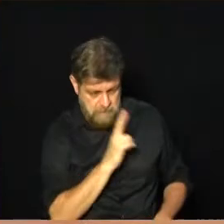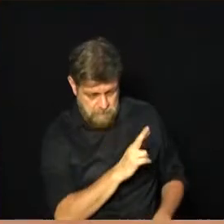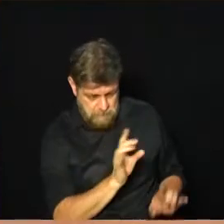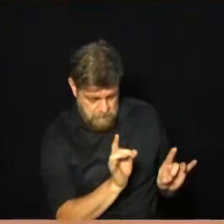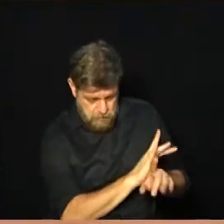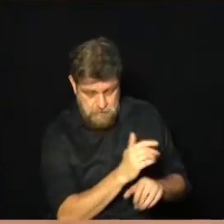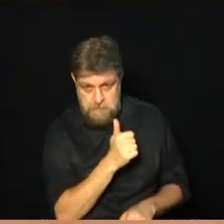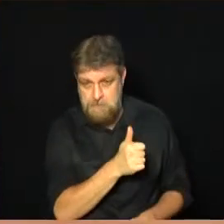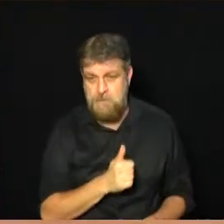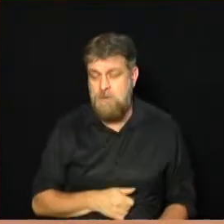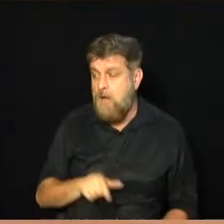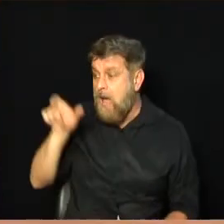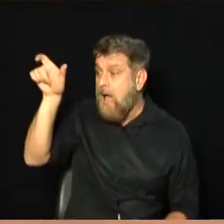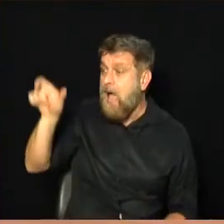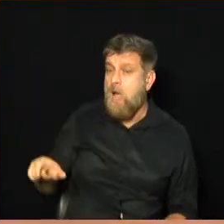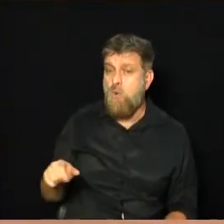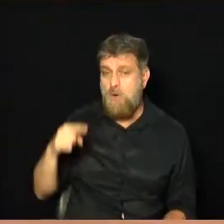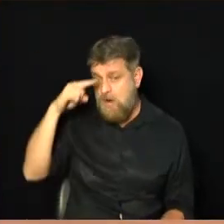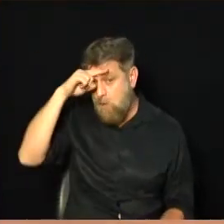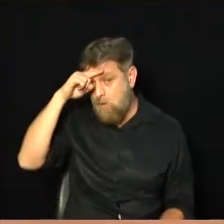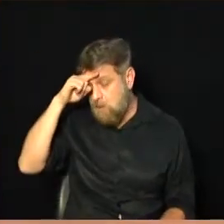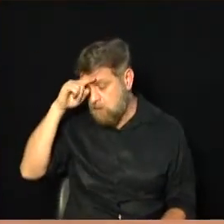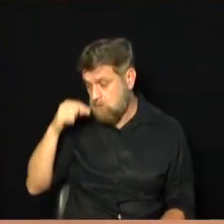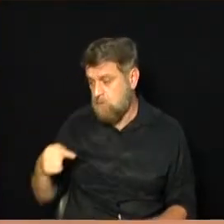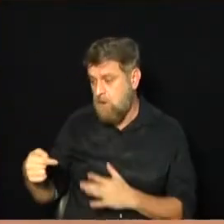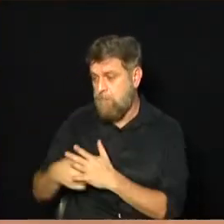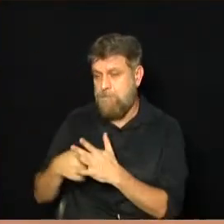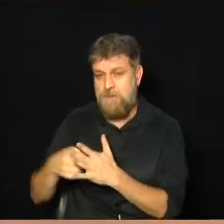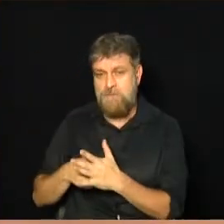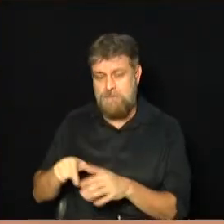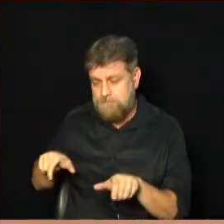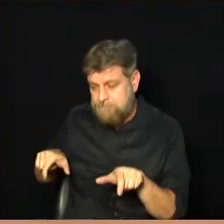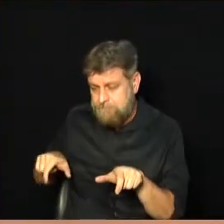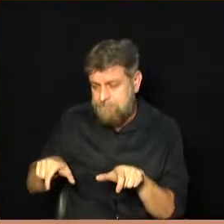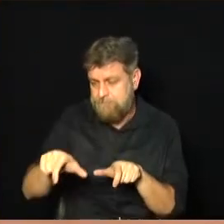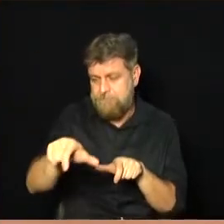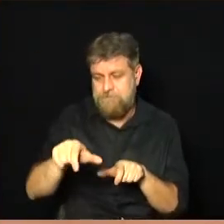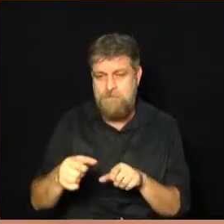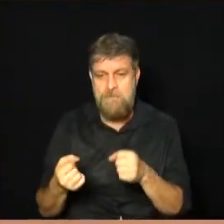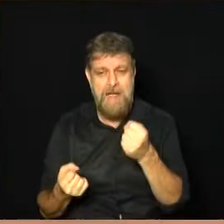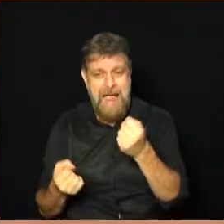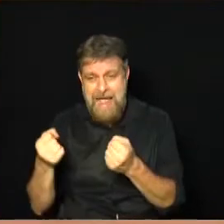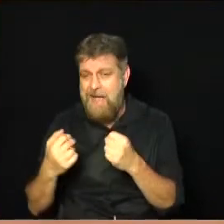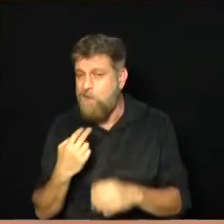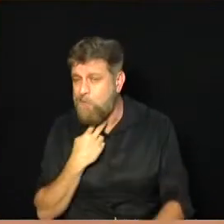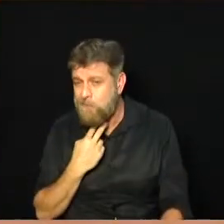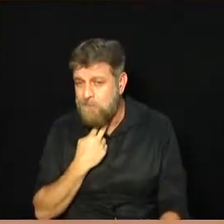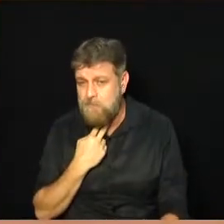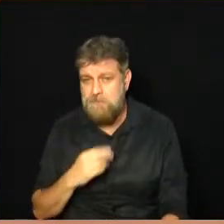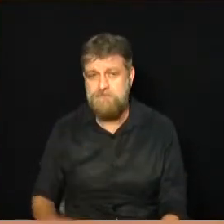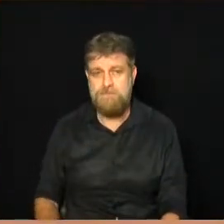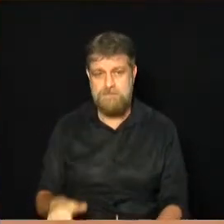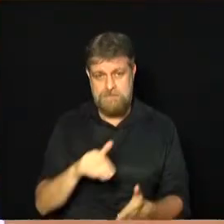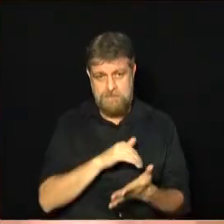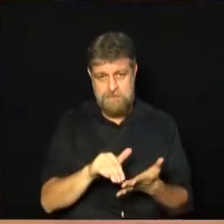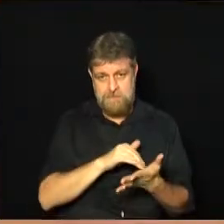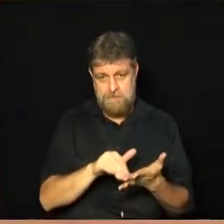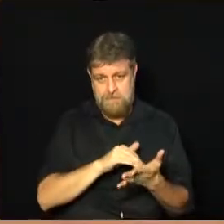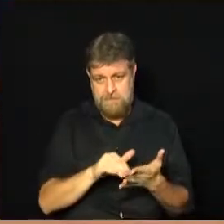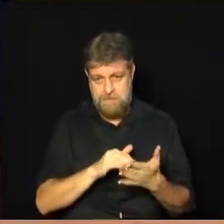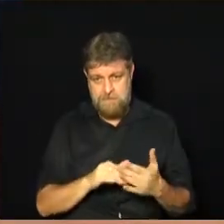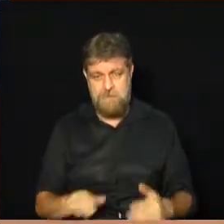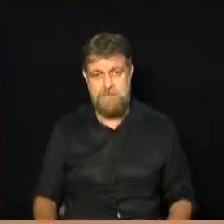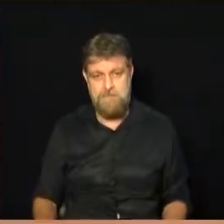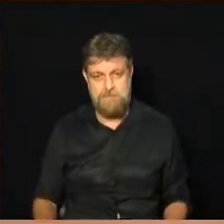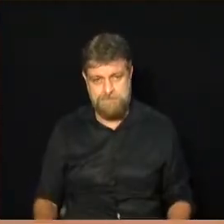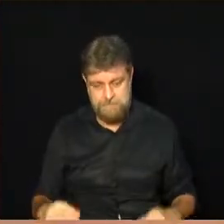Otto, das faixas exclusivas. Então, viu, Otto, acho que o pessoal lá da Secretaria de Transporte já sensibilizado por